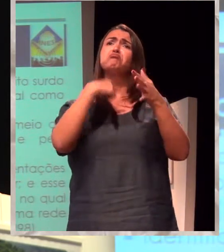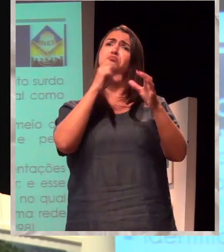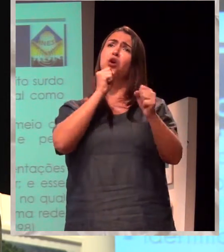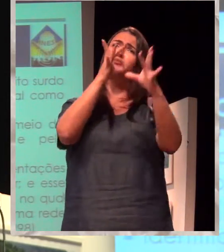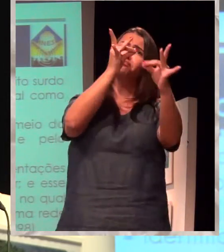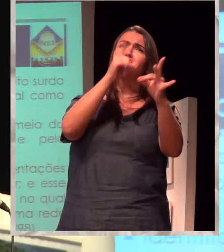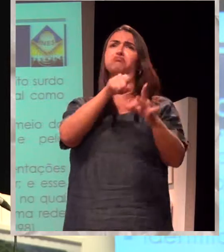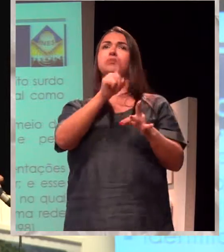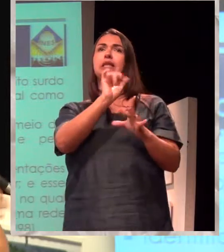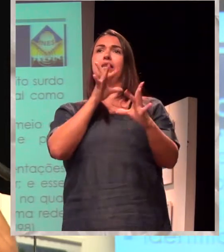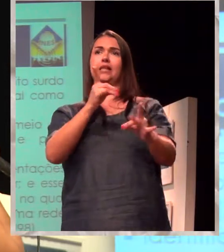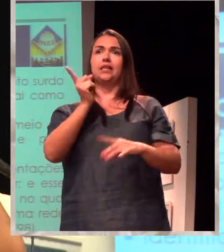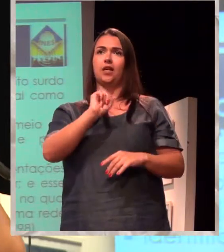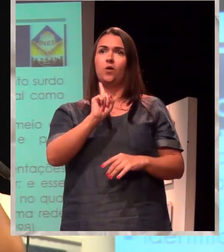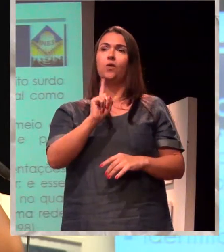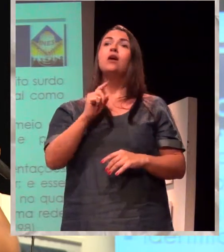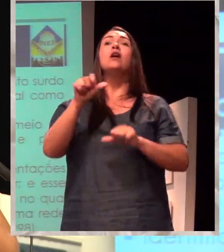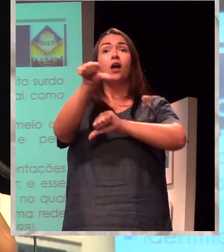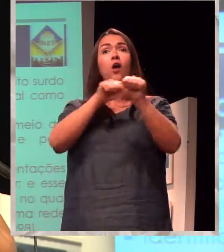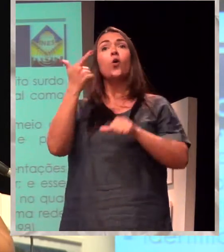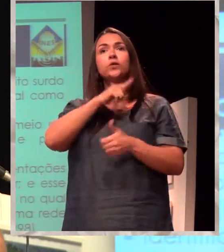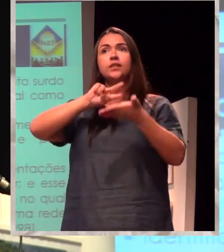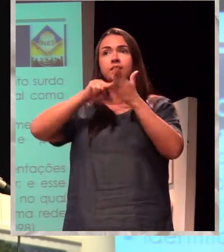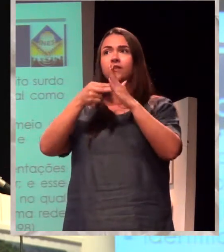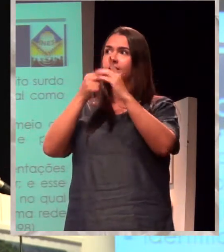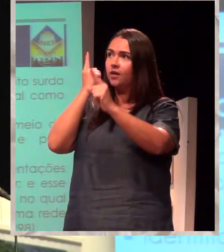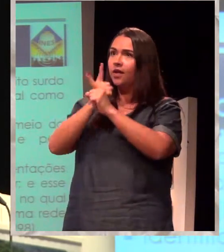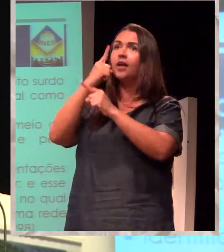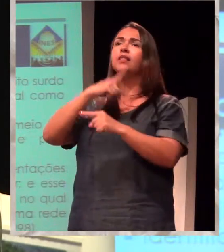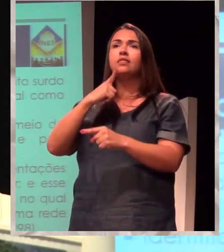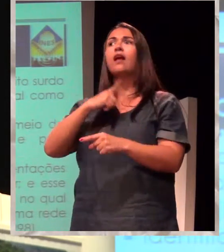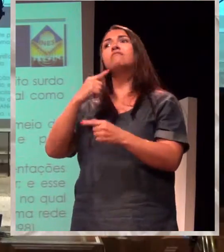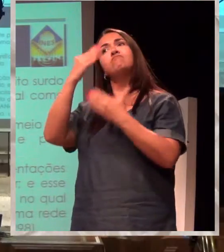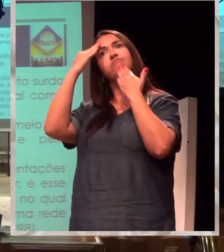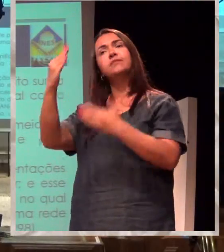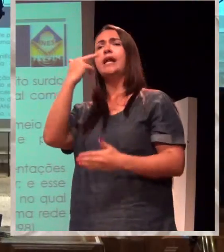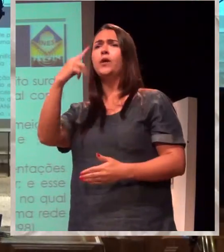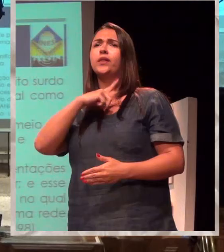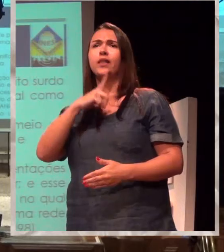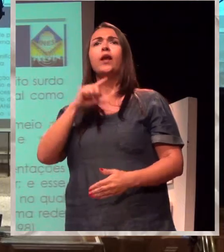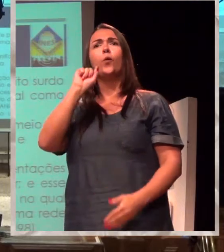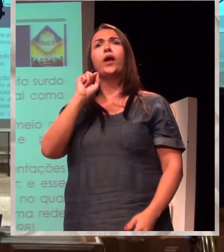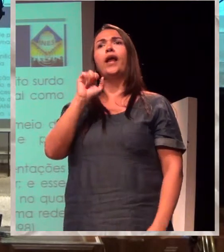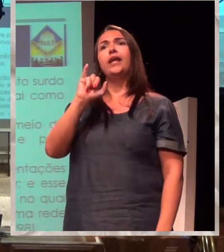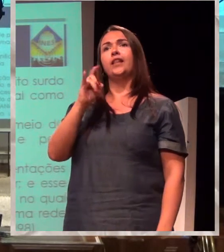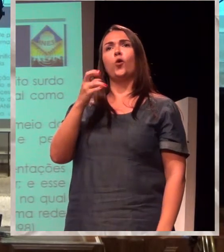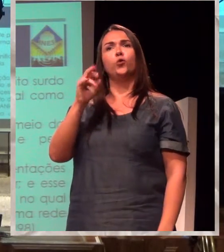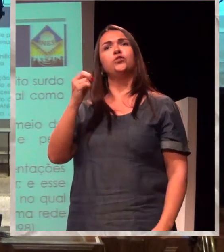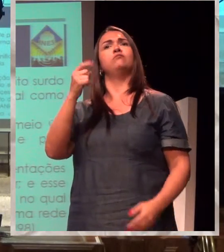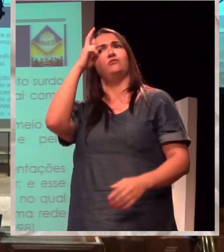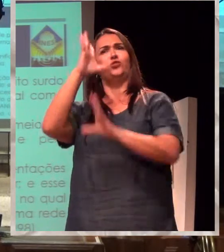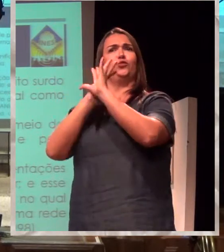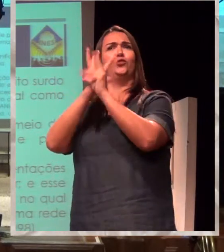Identificação do sujeito num processo de significação por meio da língua, modificada pela história, pela ideologia, pelo inconsciente. Por